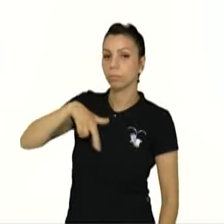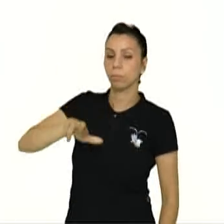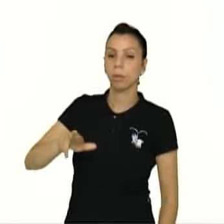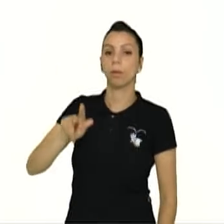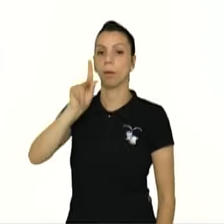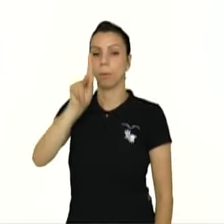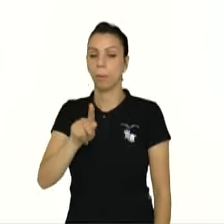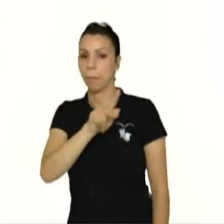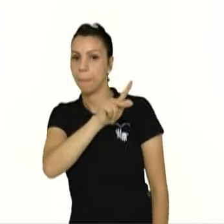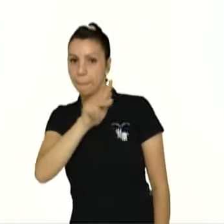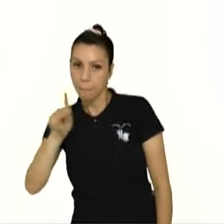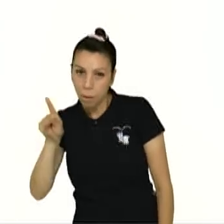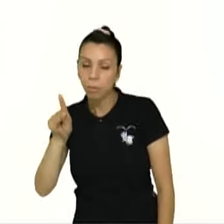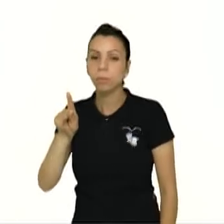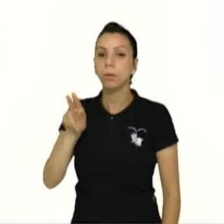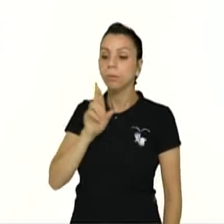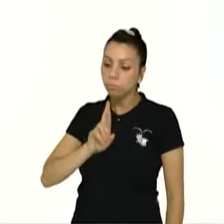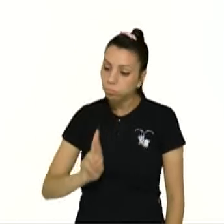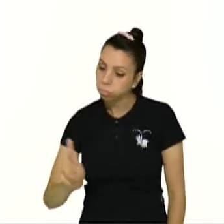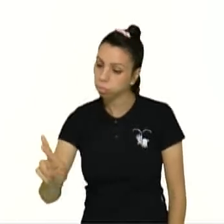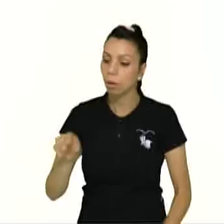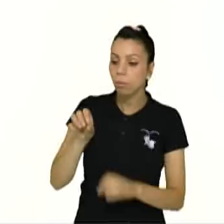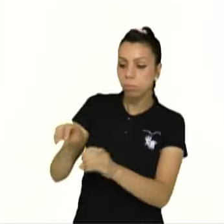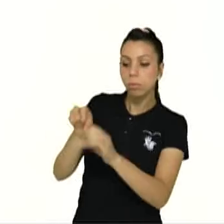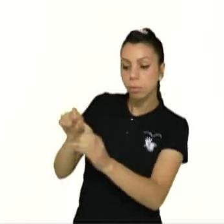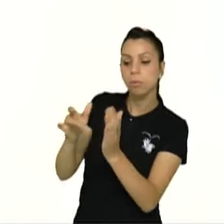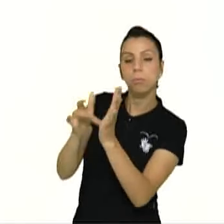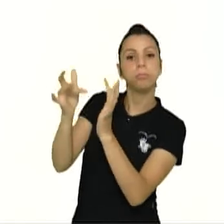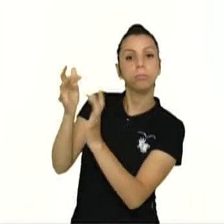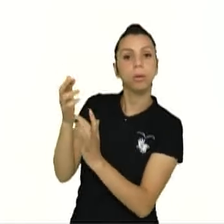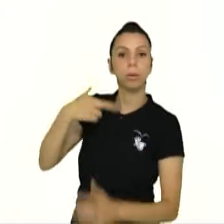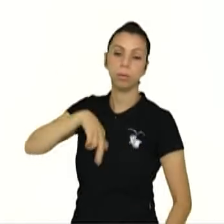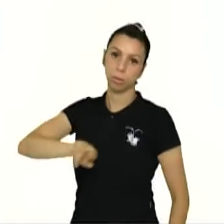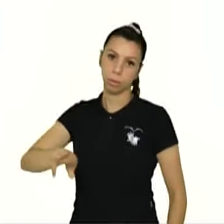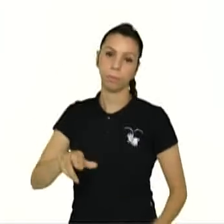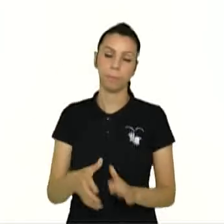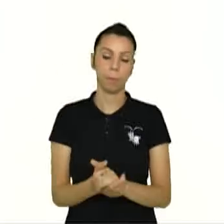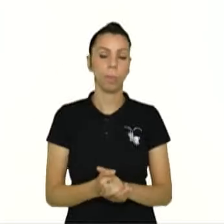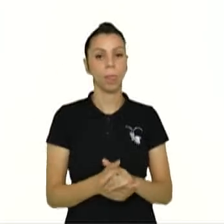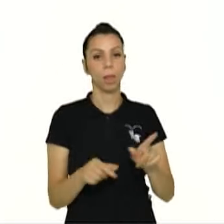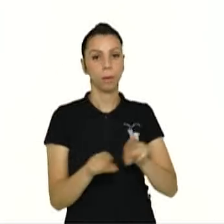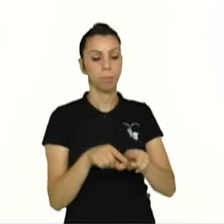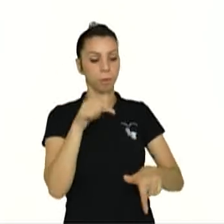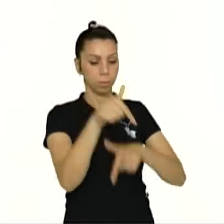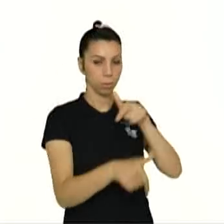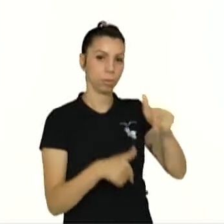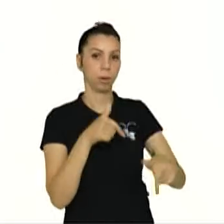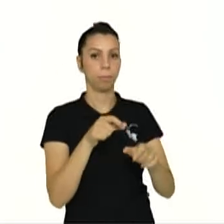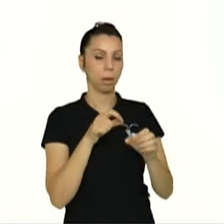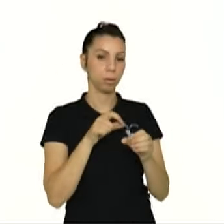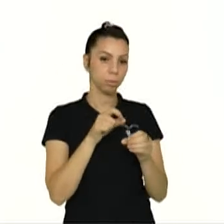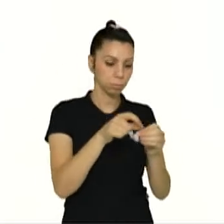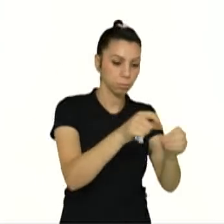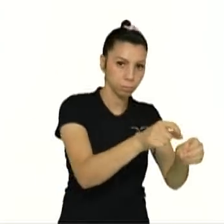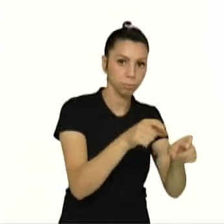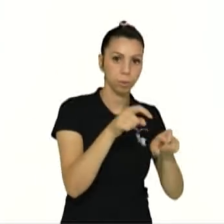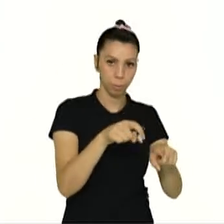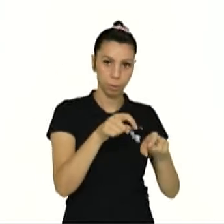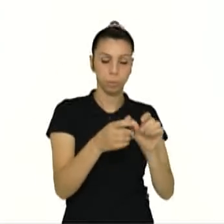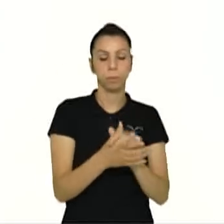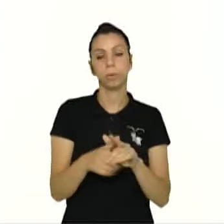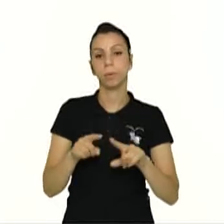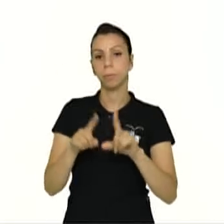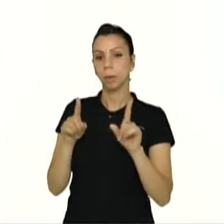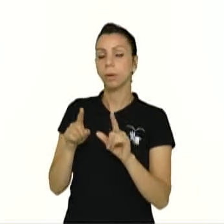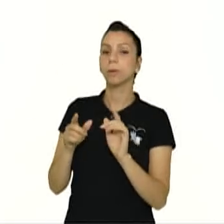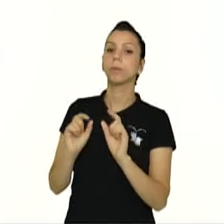padres missionários. Então, o aldeamento, trabalho indígena, catequização dos indígenas, mas frisar